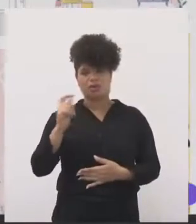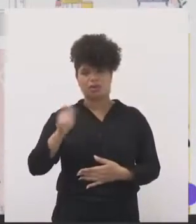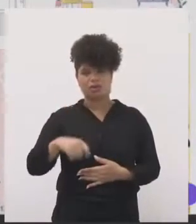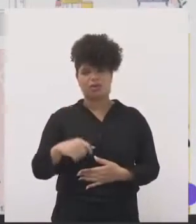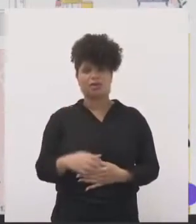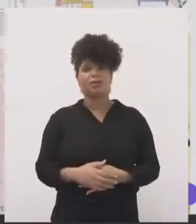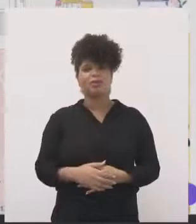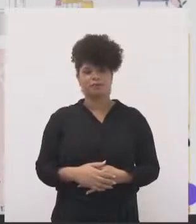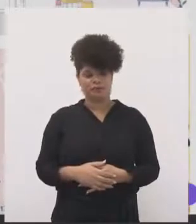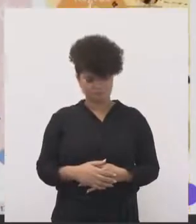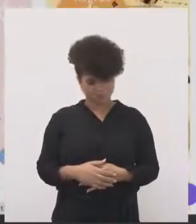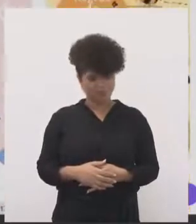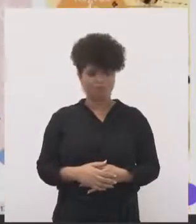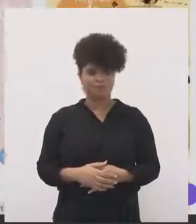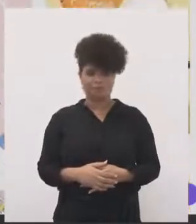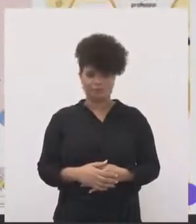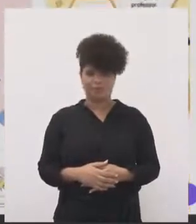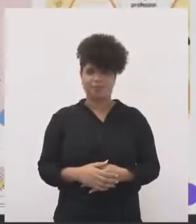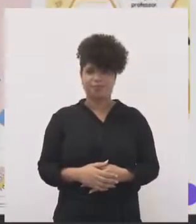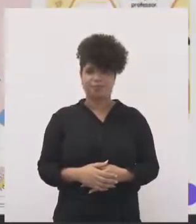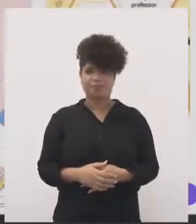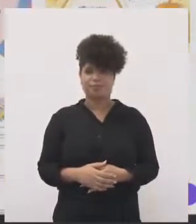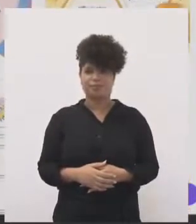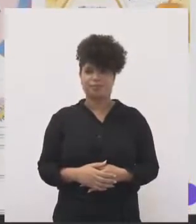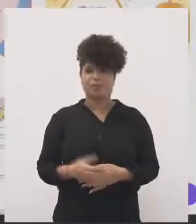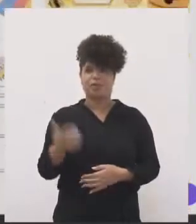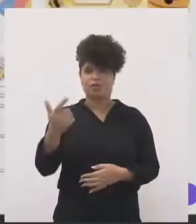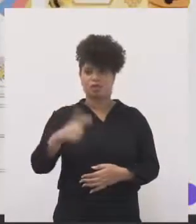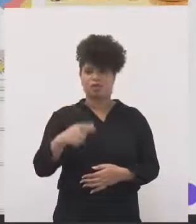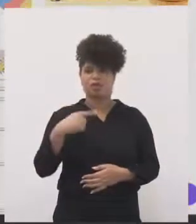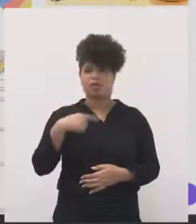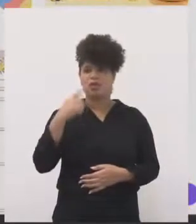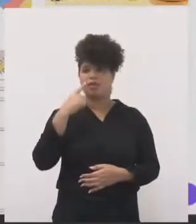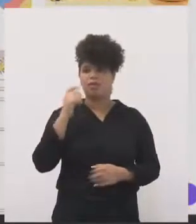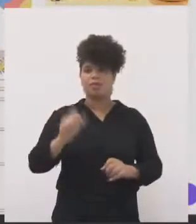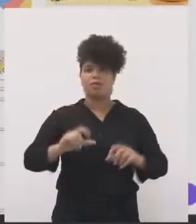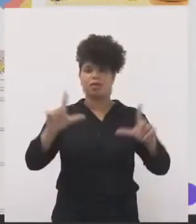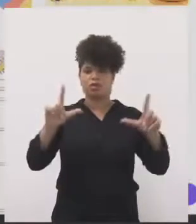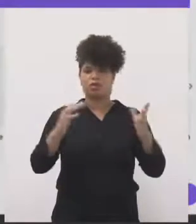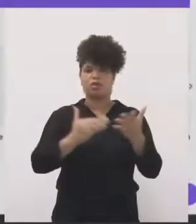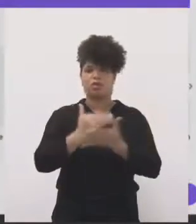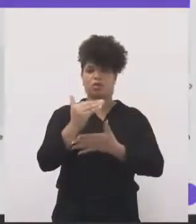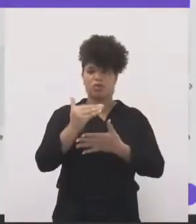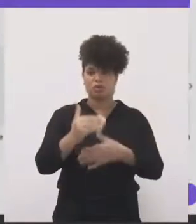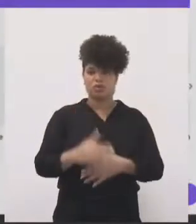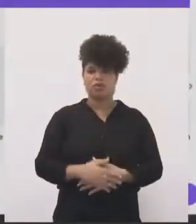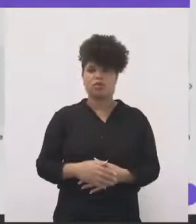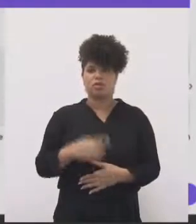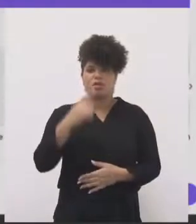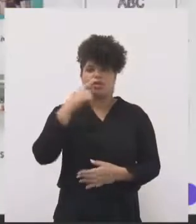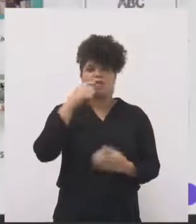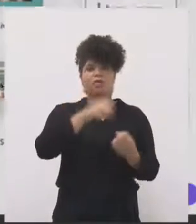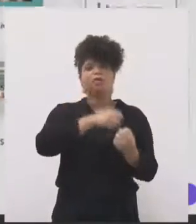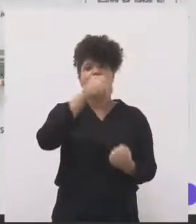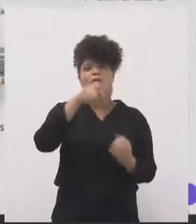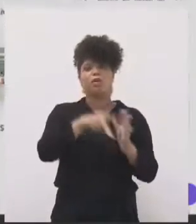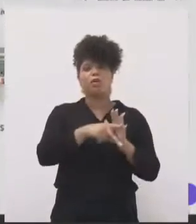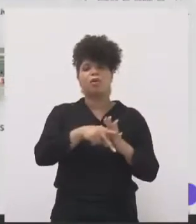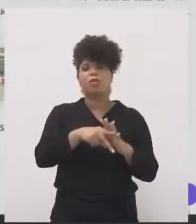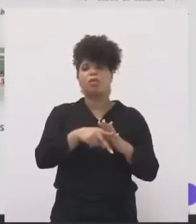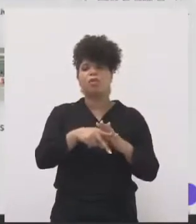para utilizar também, tá? Então, voltando lá na página inicial, a gente tem os templates de